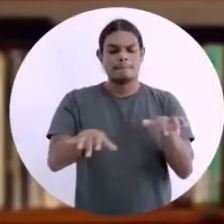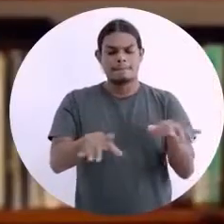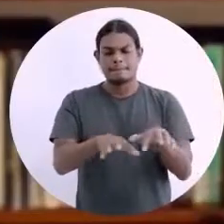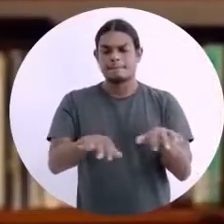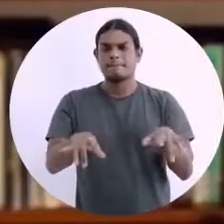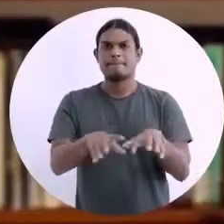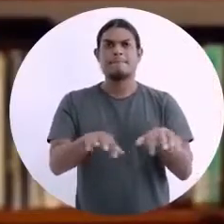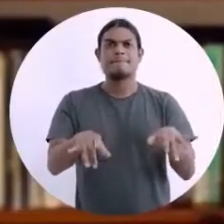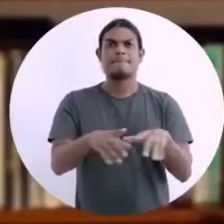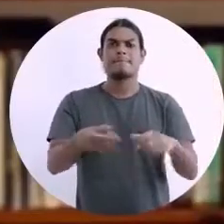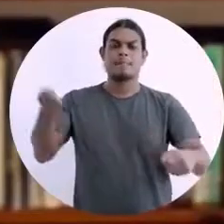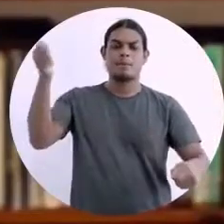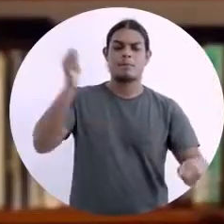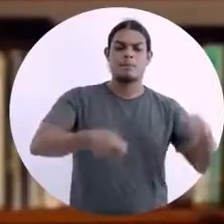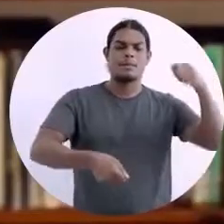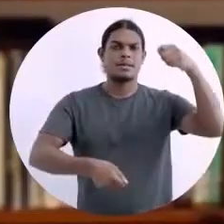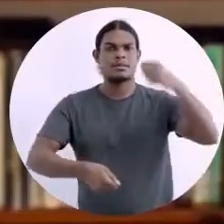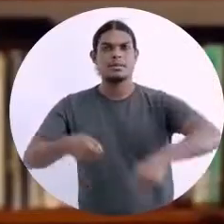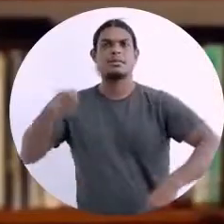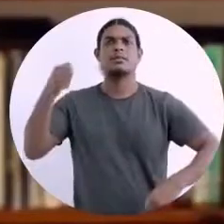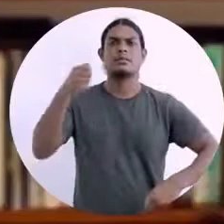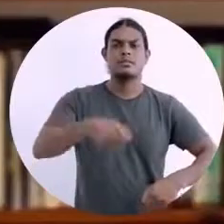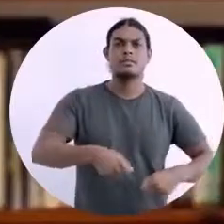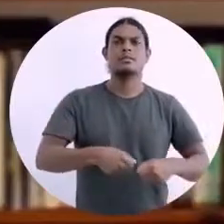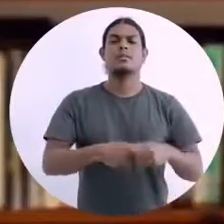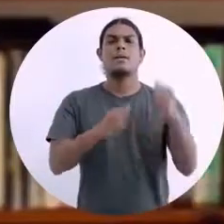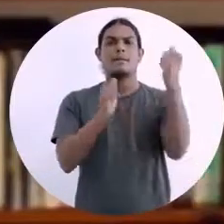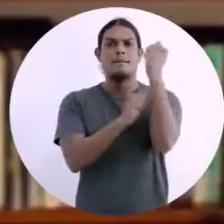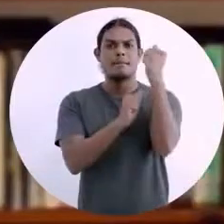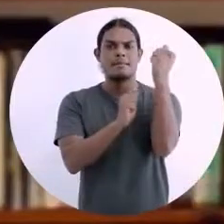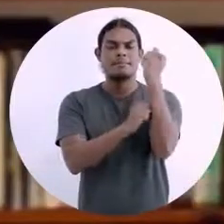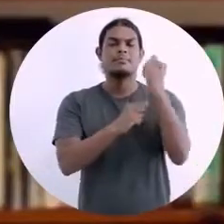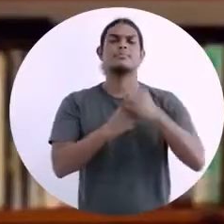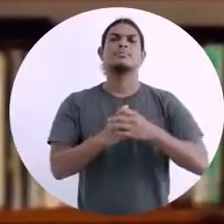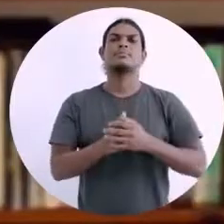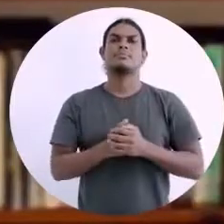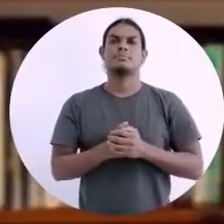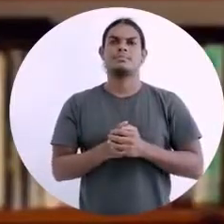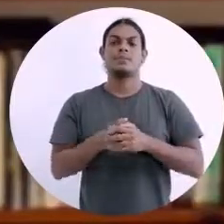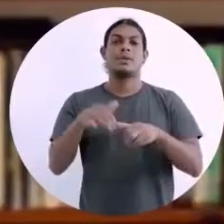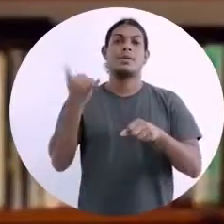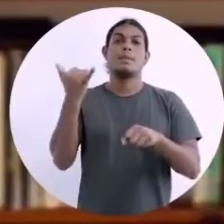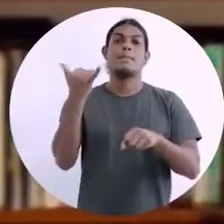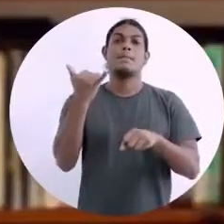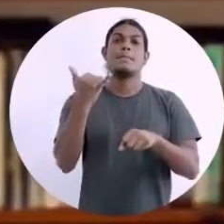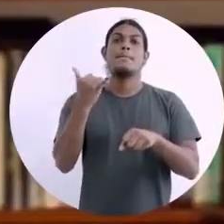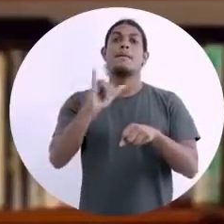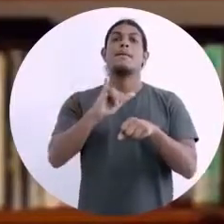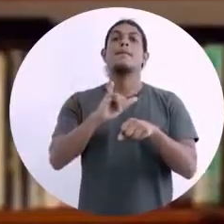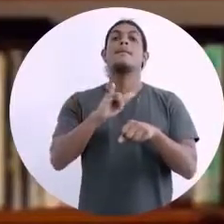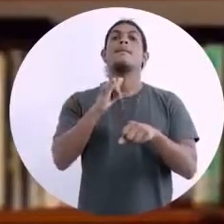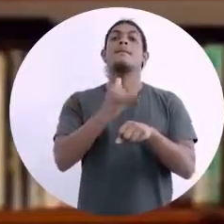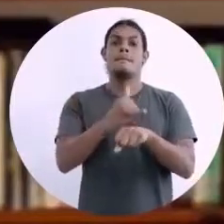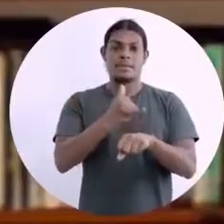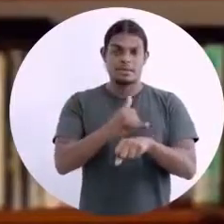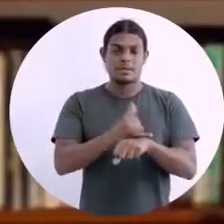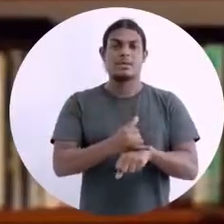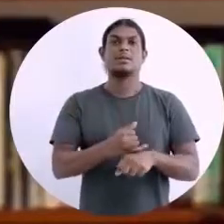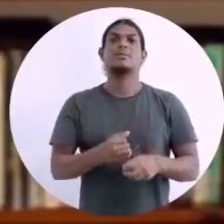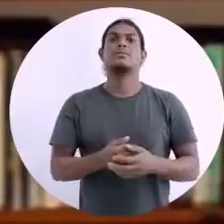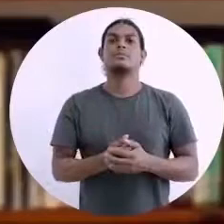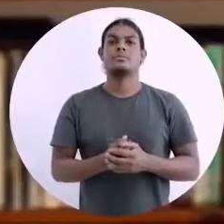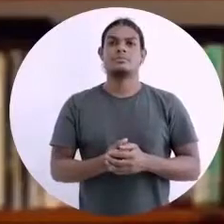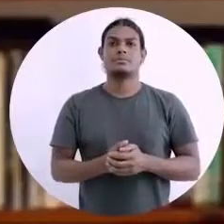também, no sistema dele, ele também fez uma classificação de orquestra, de instrumentos musicais. Só